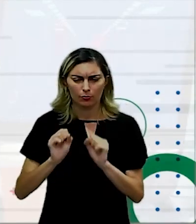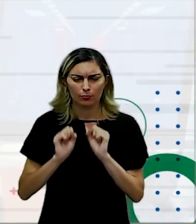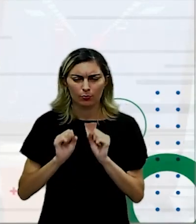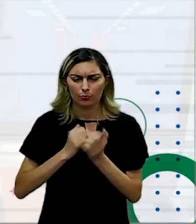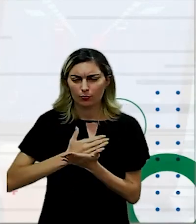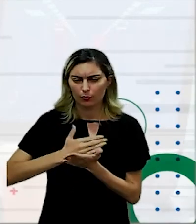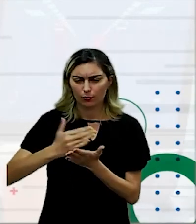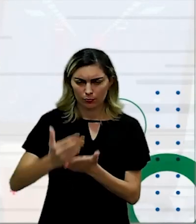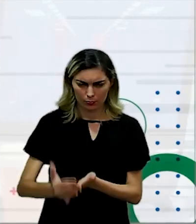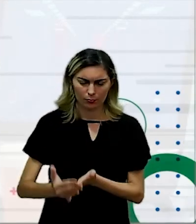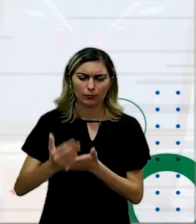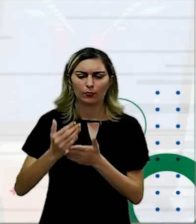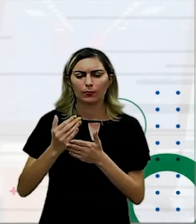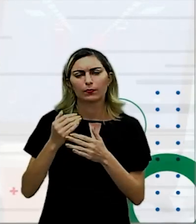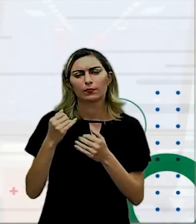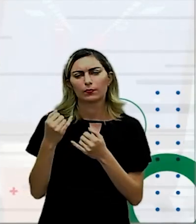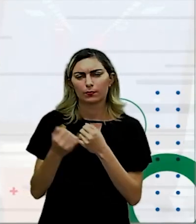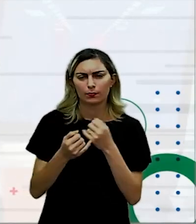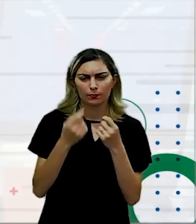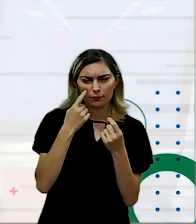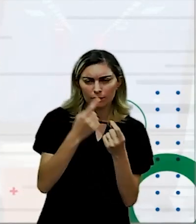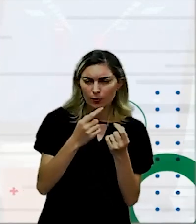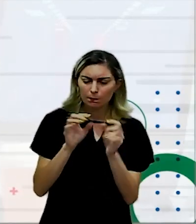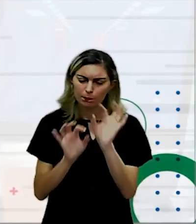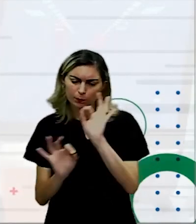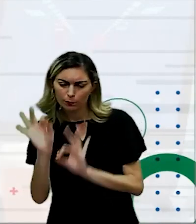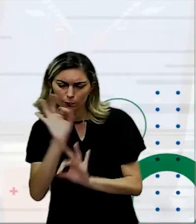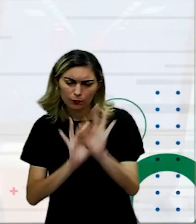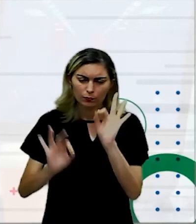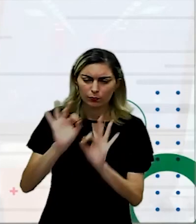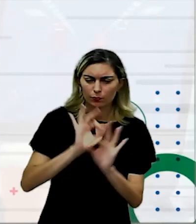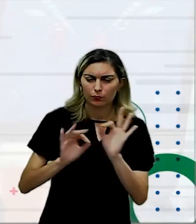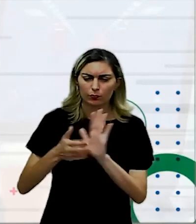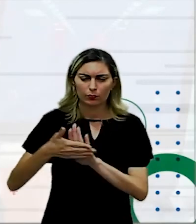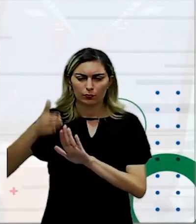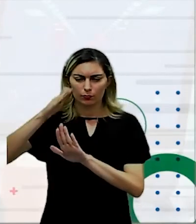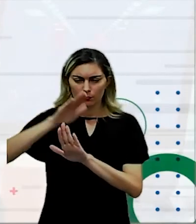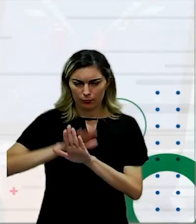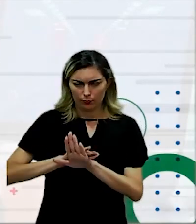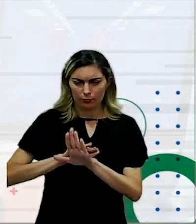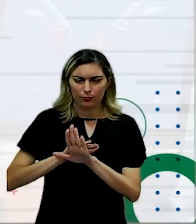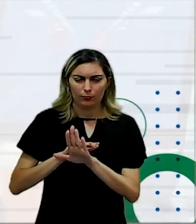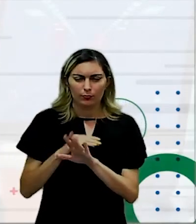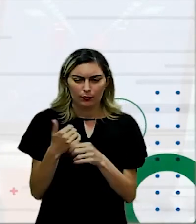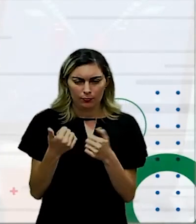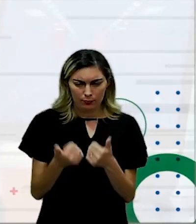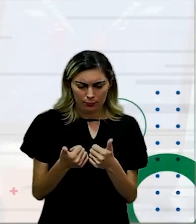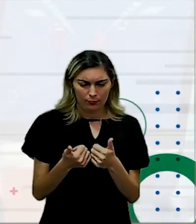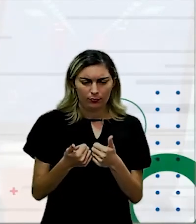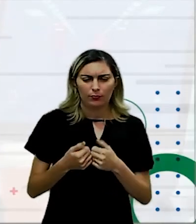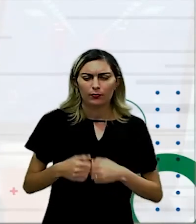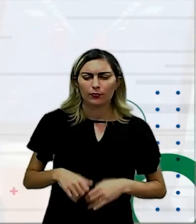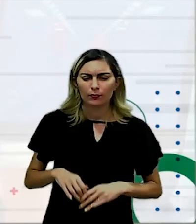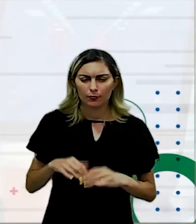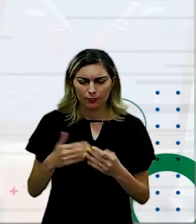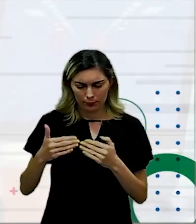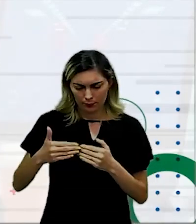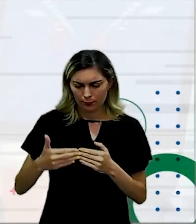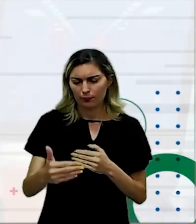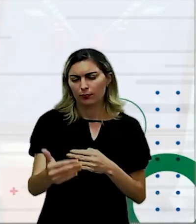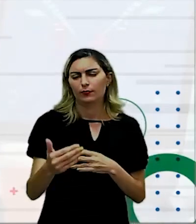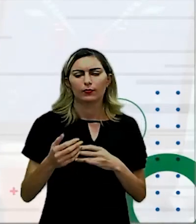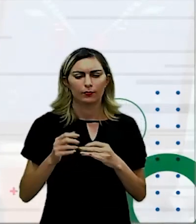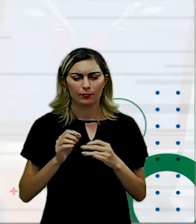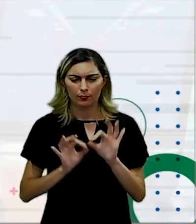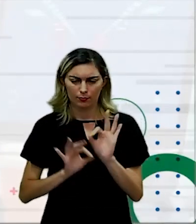começar a brincar com a sua interface de média fidelidade, tudo bem? Então, a partir daí, vocês